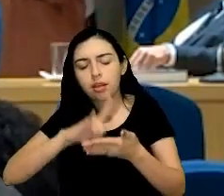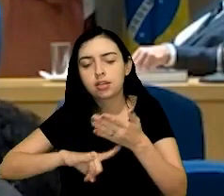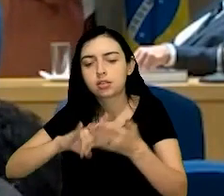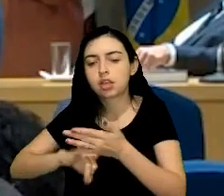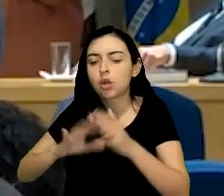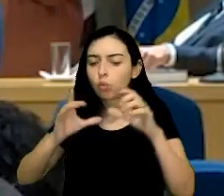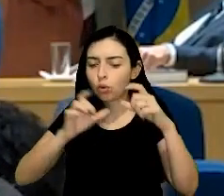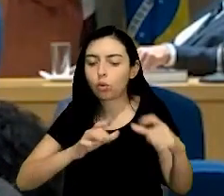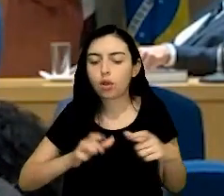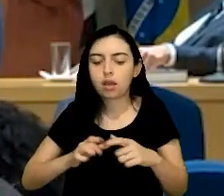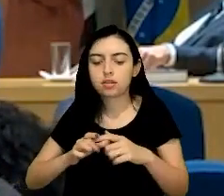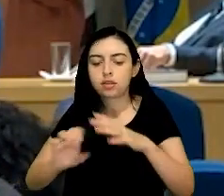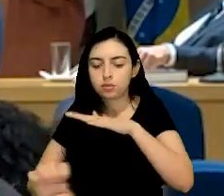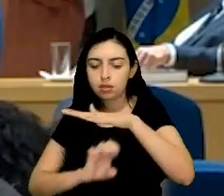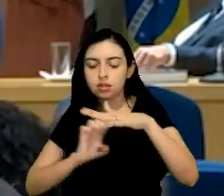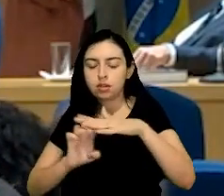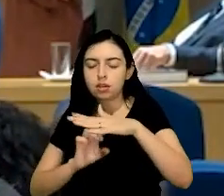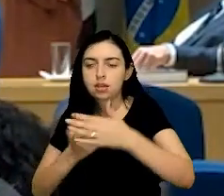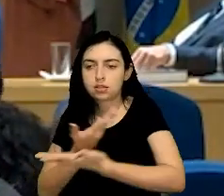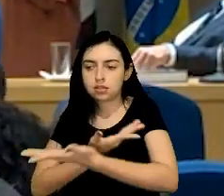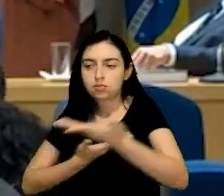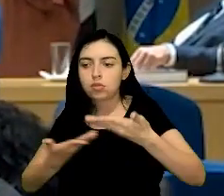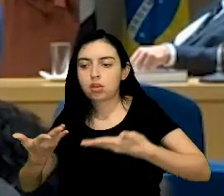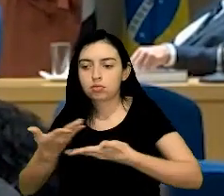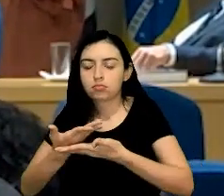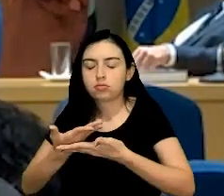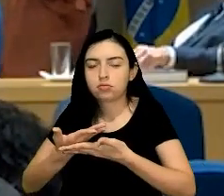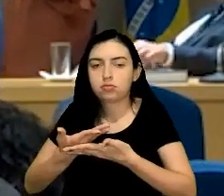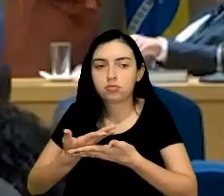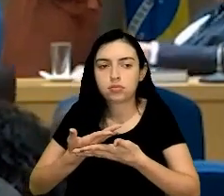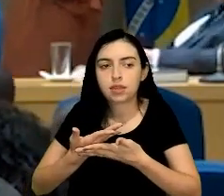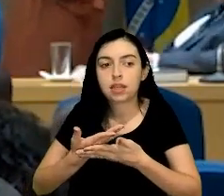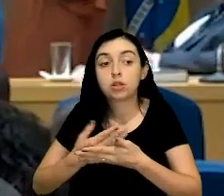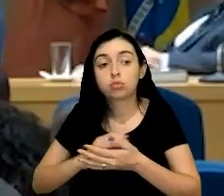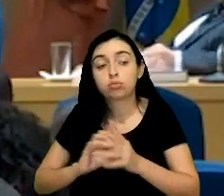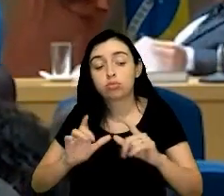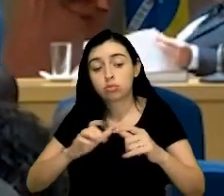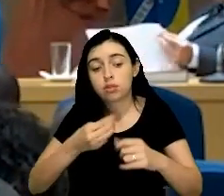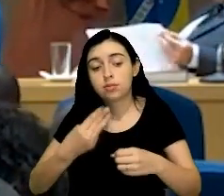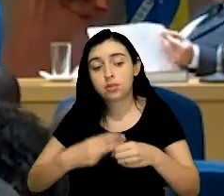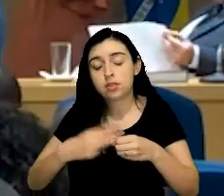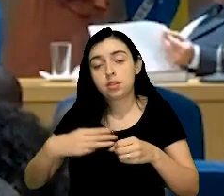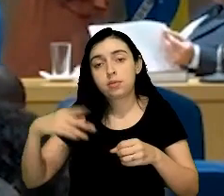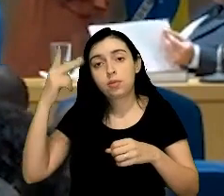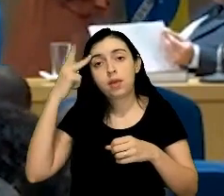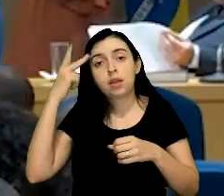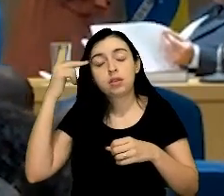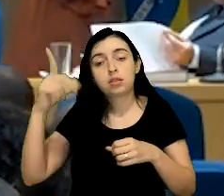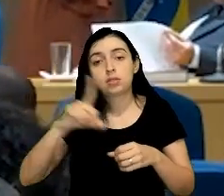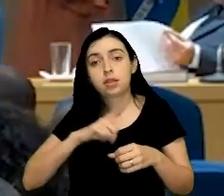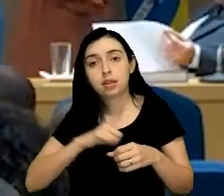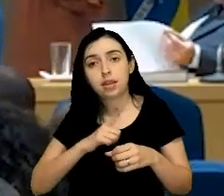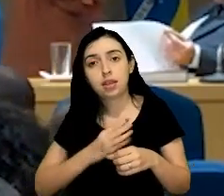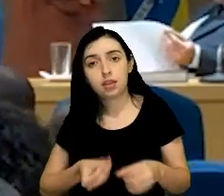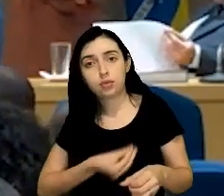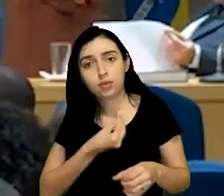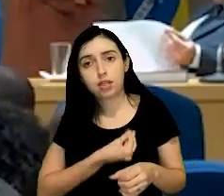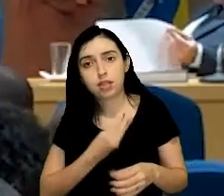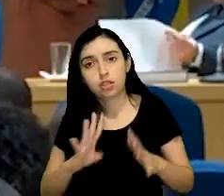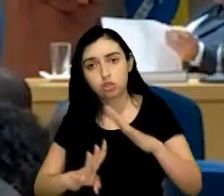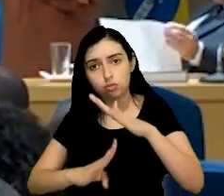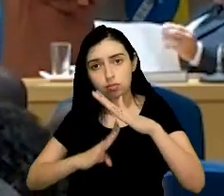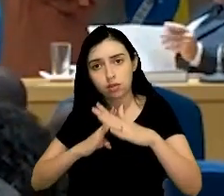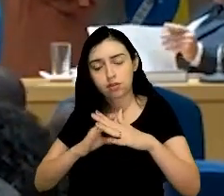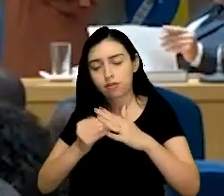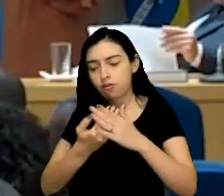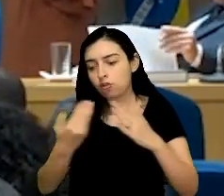empresas transnacionais, particularmente no interior paulista, faz com que nós tenhamos a presença de imigrantes fora da região